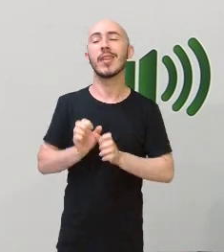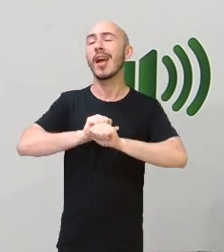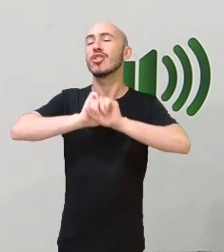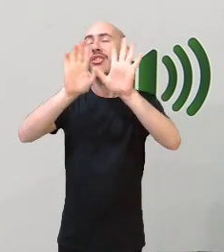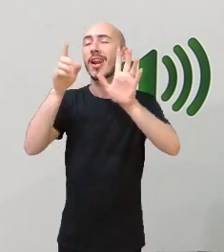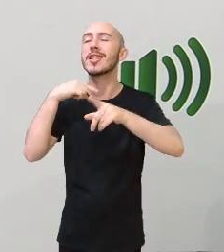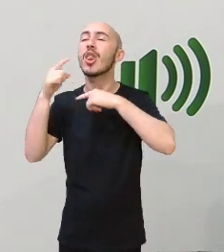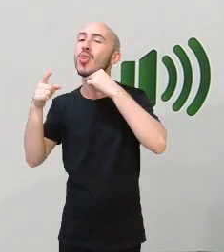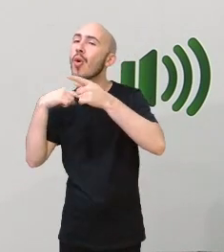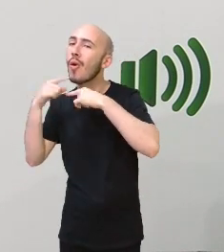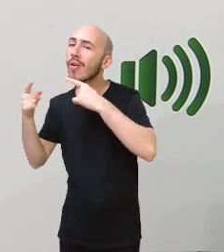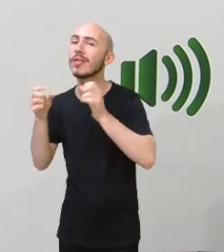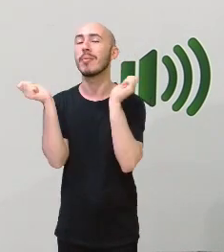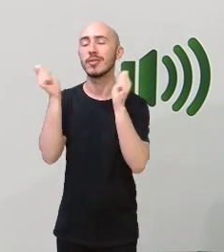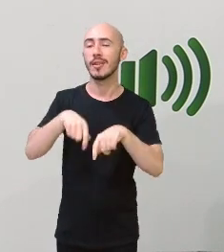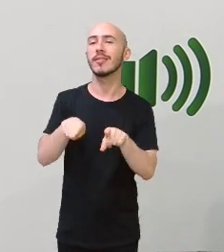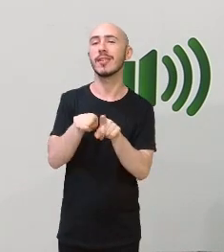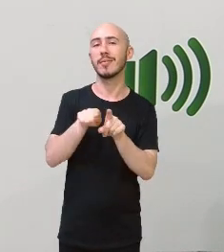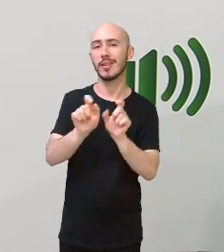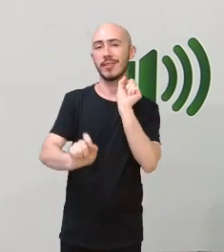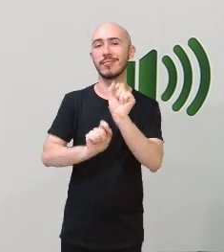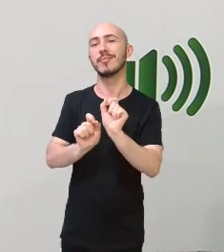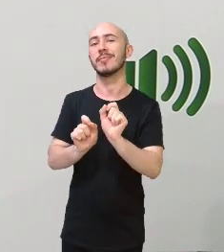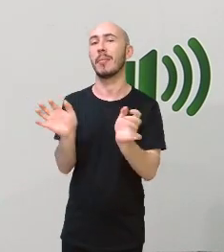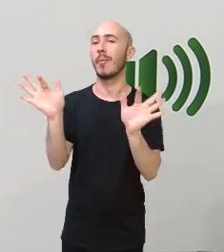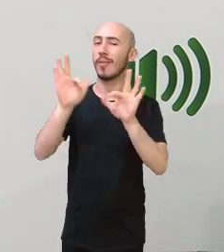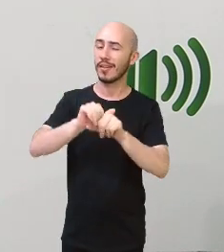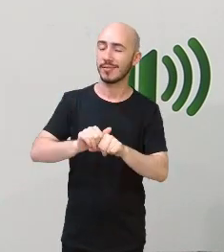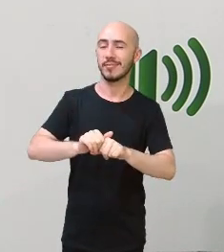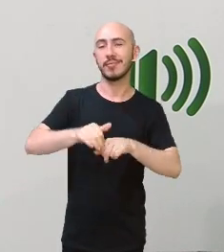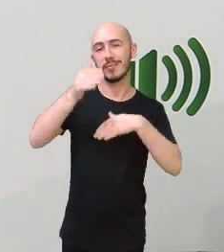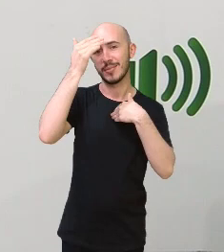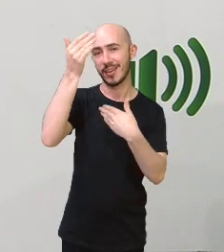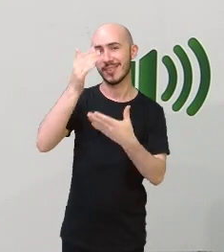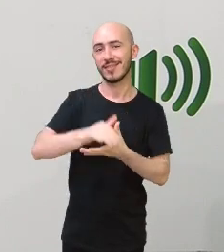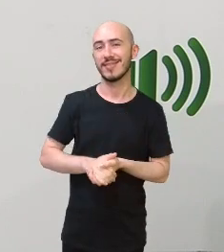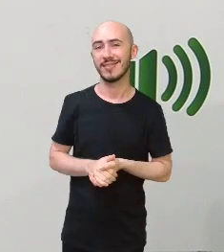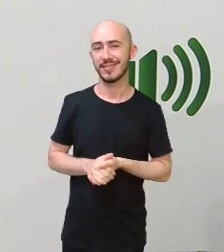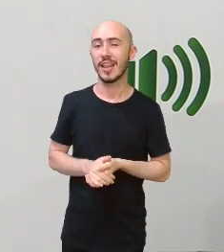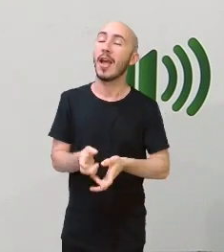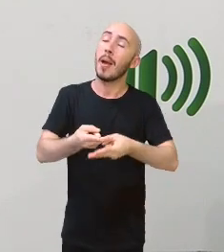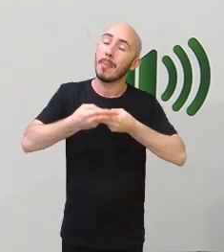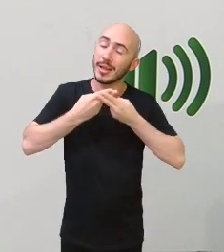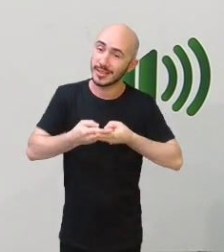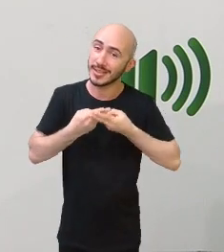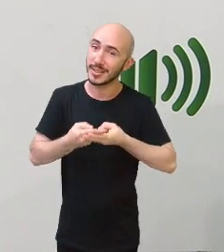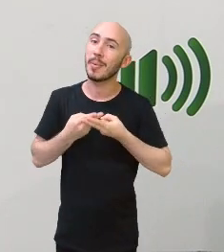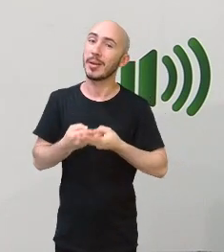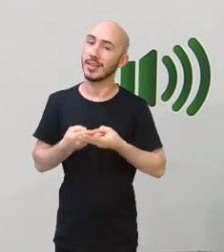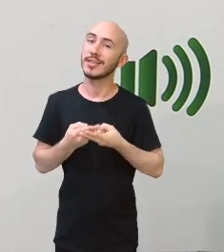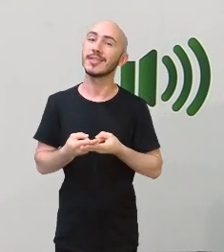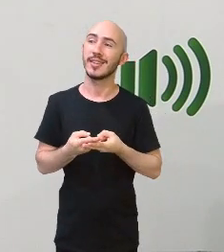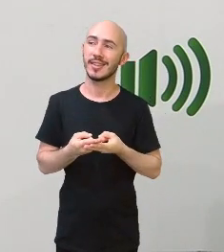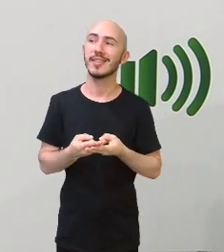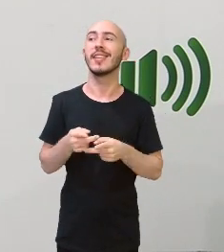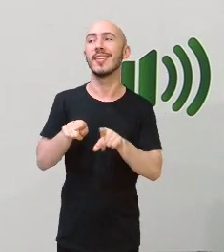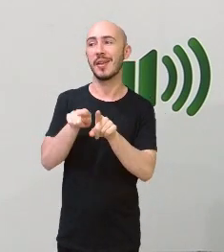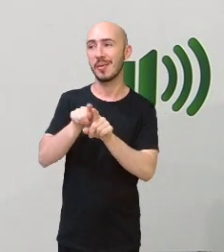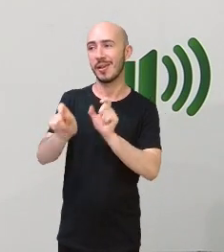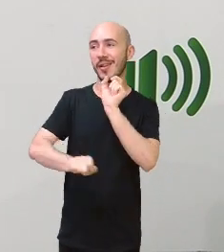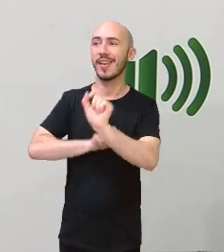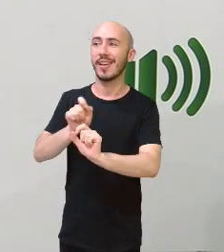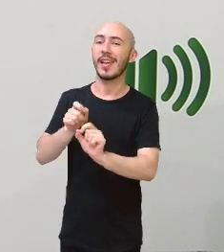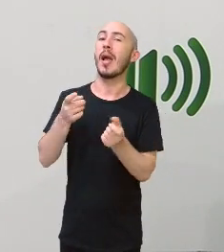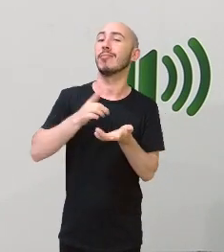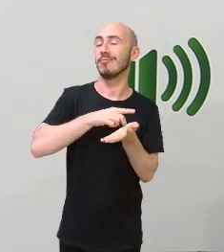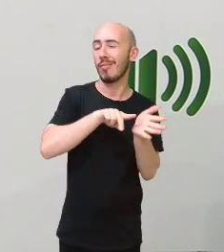esclarecer nossas dúvidas e, enfim, é isso aí. Tem que ter paciência, tem que treinar a vista também, às vezes, para